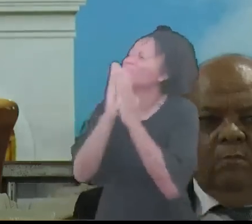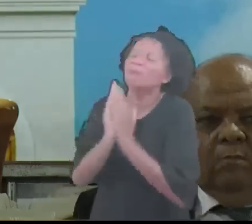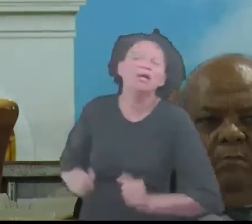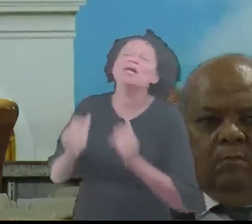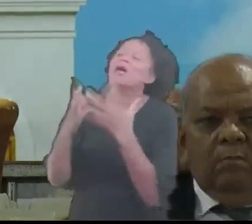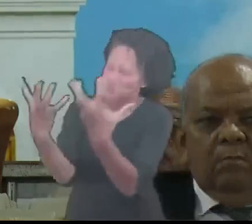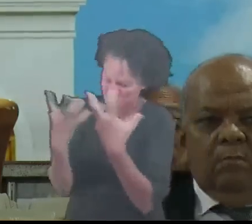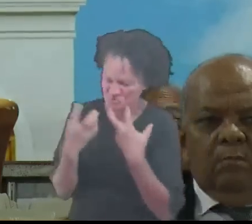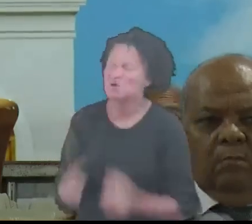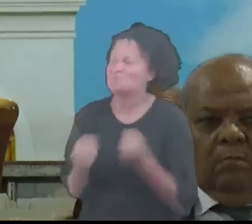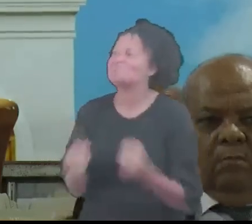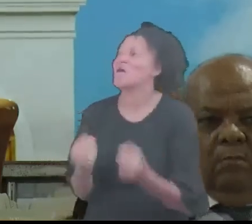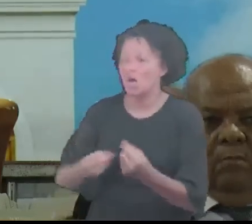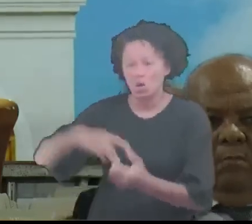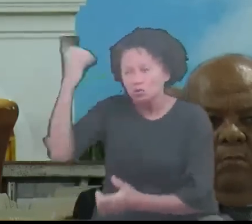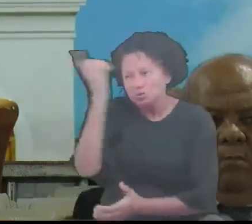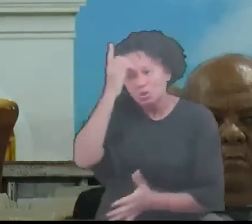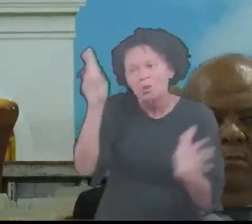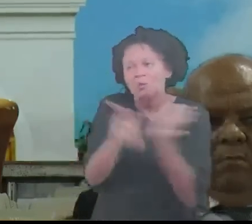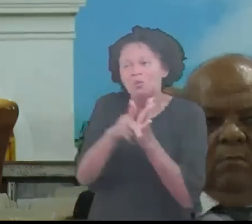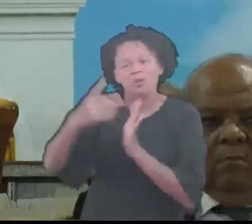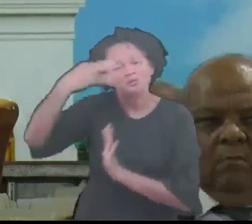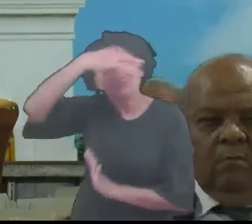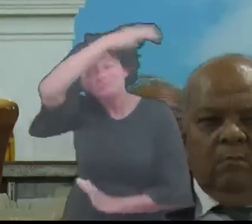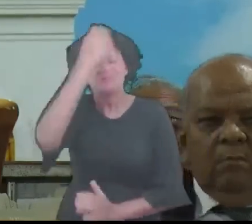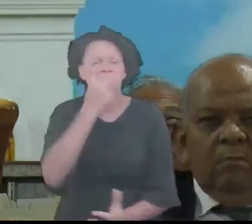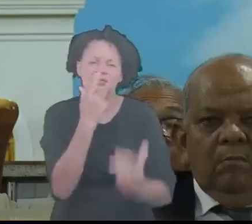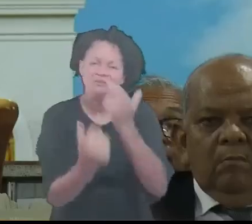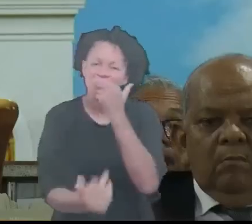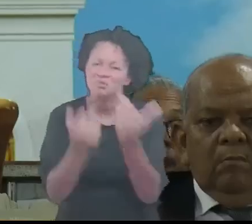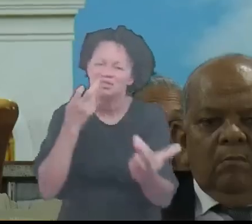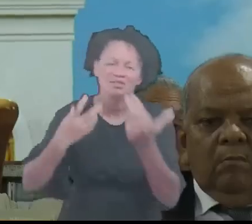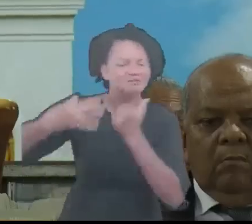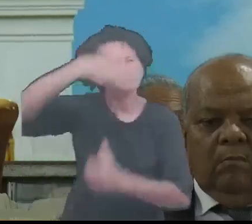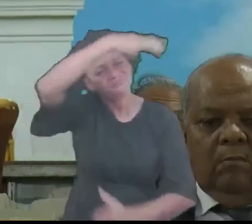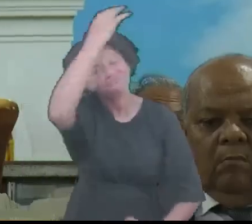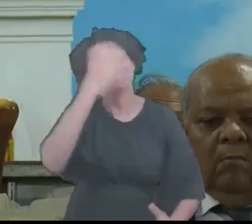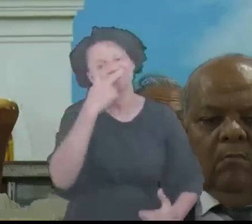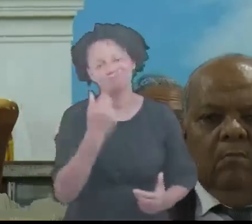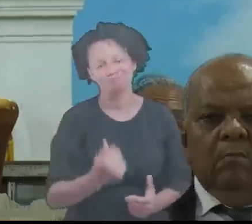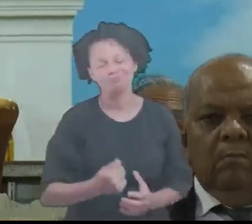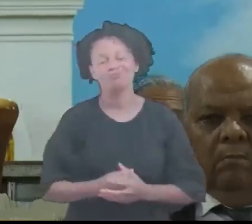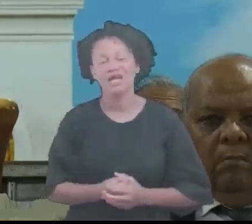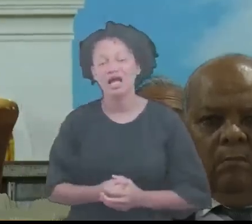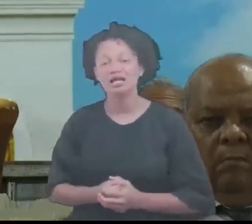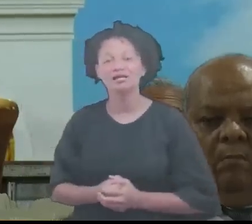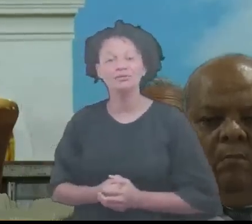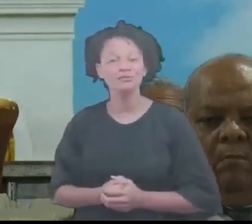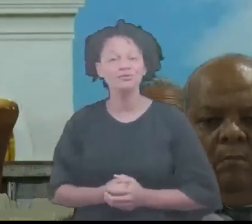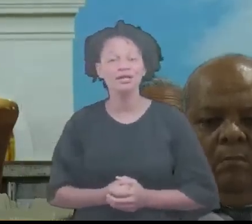receber a joia de ouro do batismo com o Espírito Santo, irmãos.